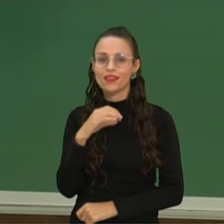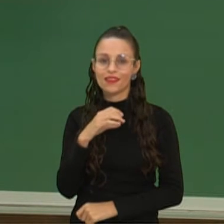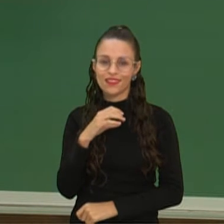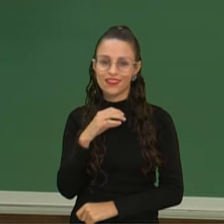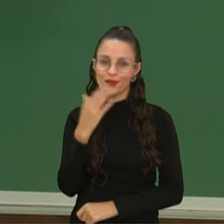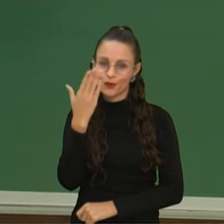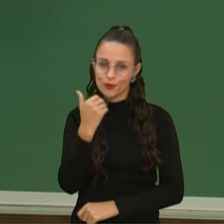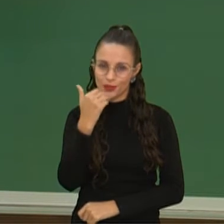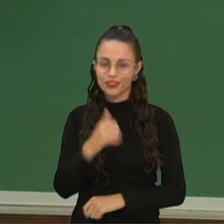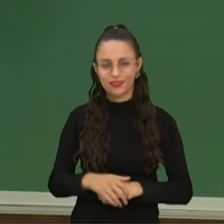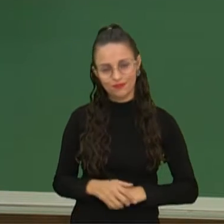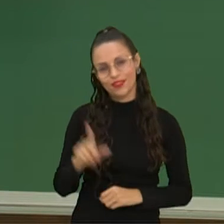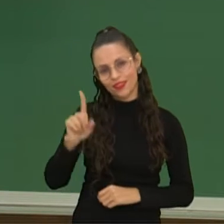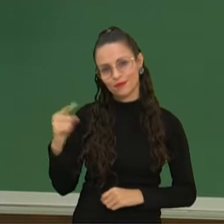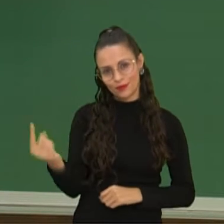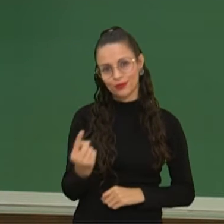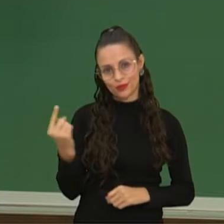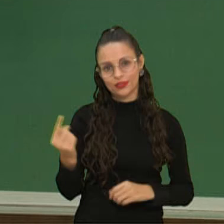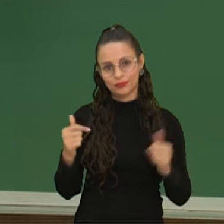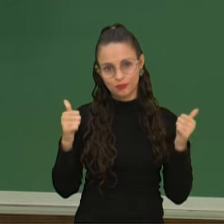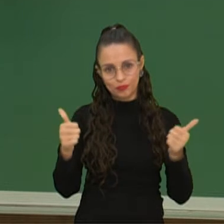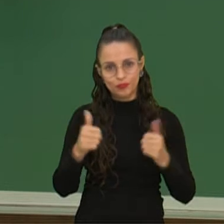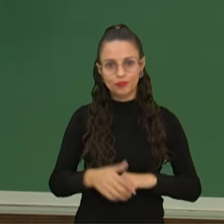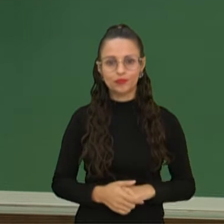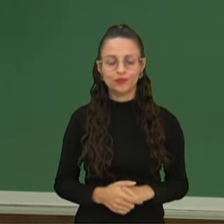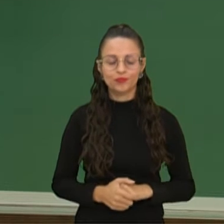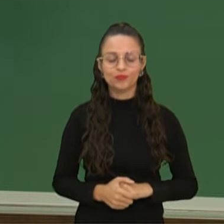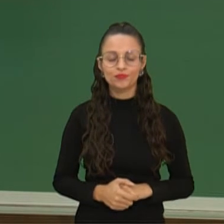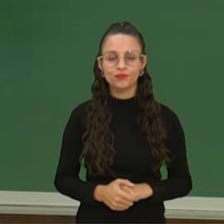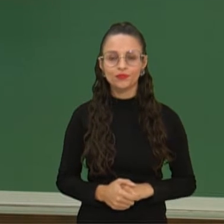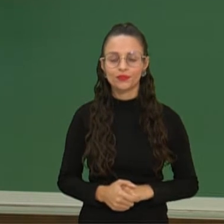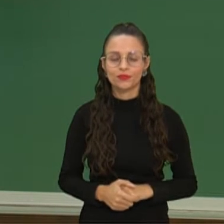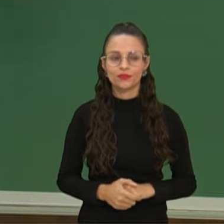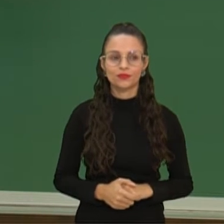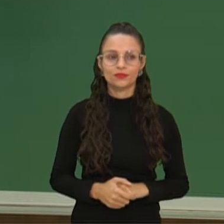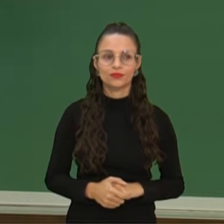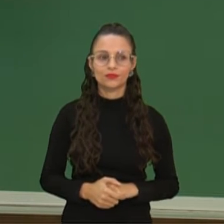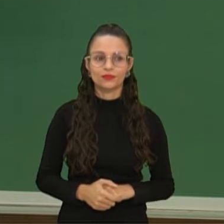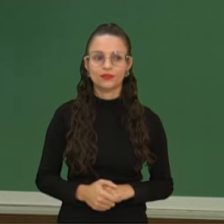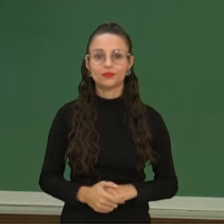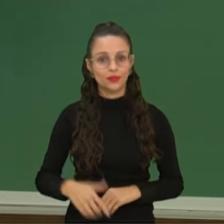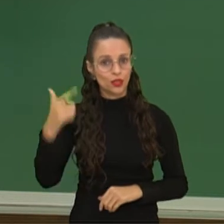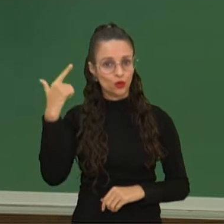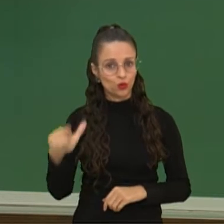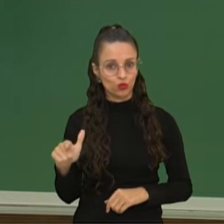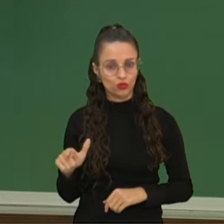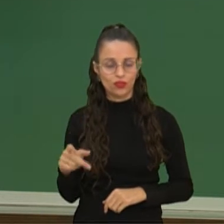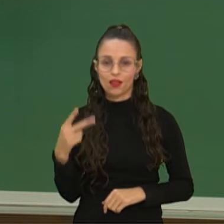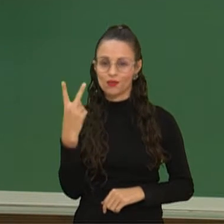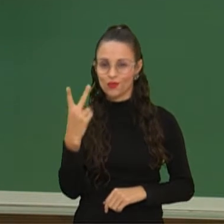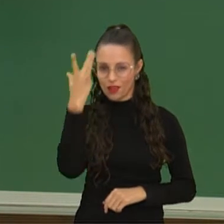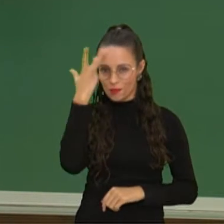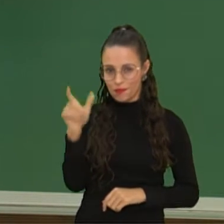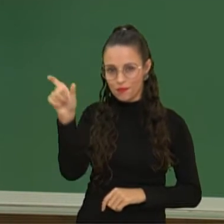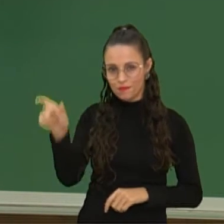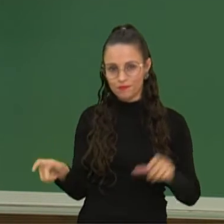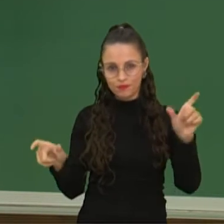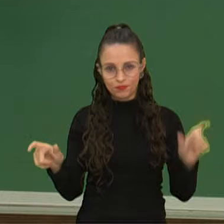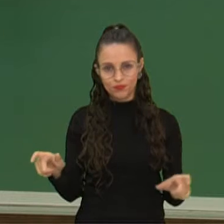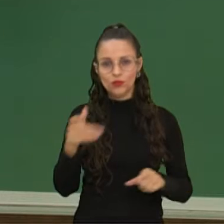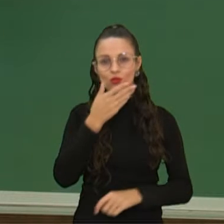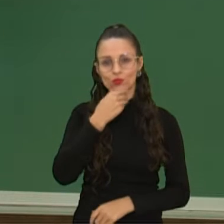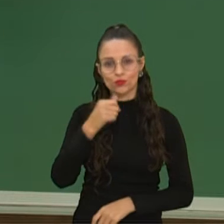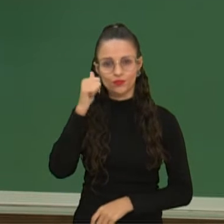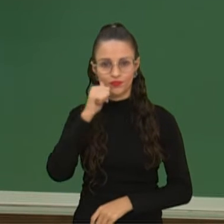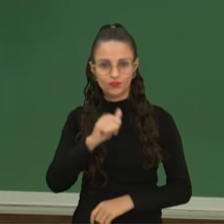Microwave. Beleza? Alright. Temos aqui mais outras duas pessoas, tá? Temos um rapaz